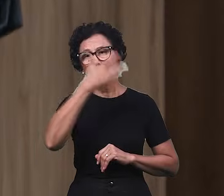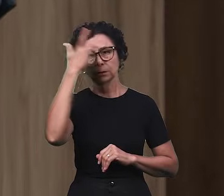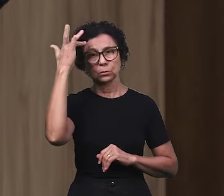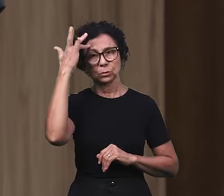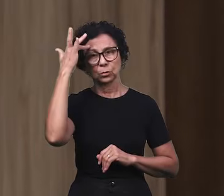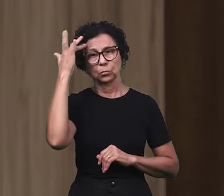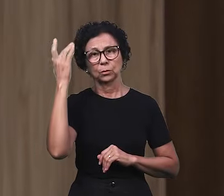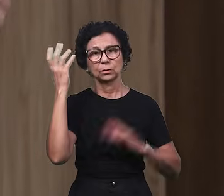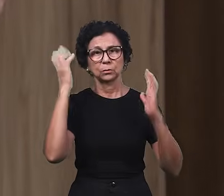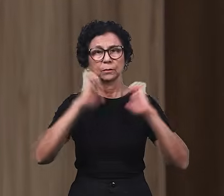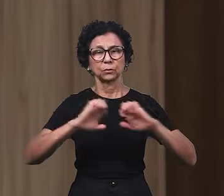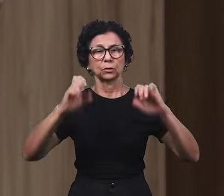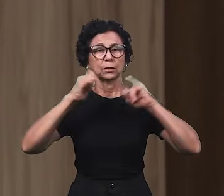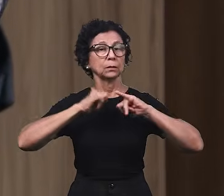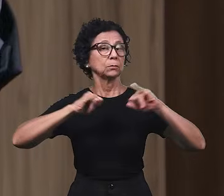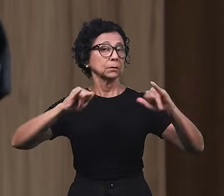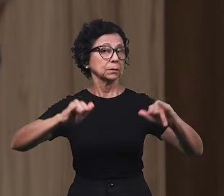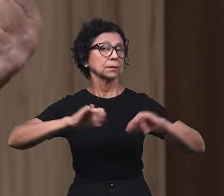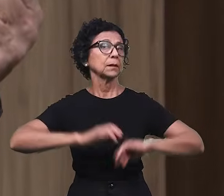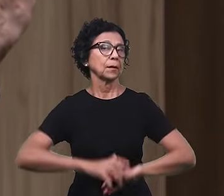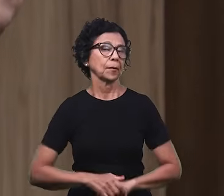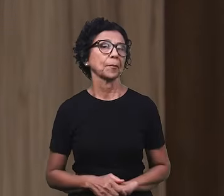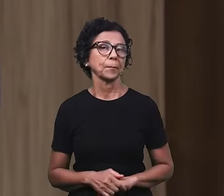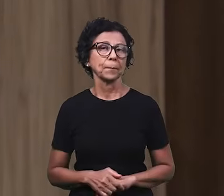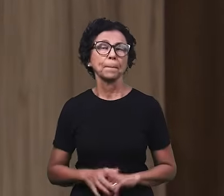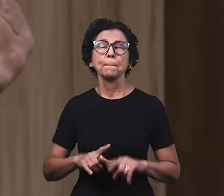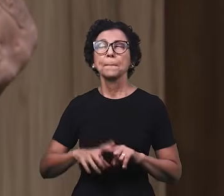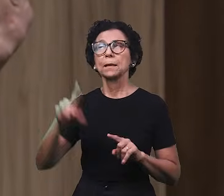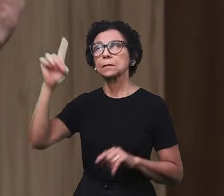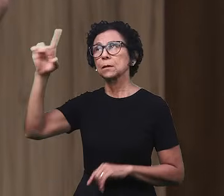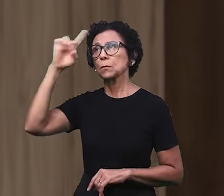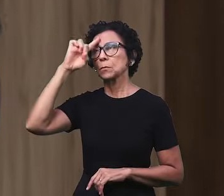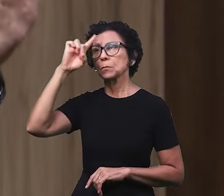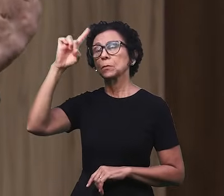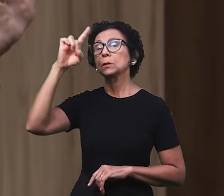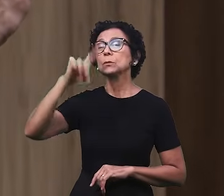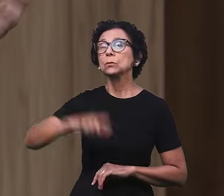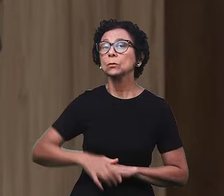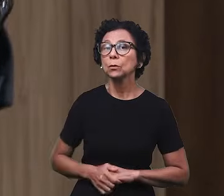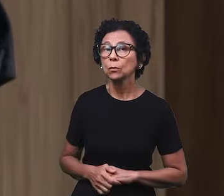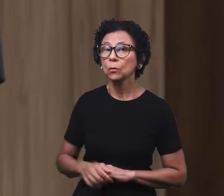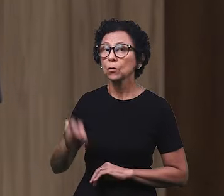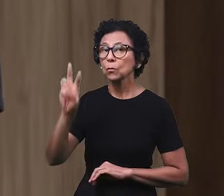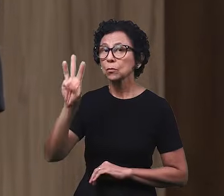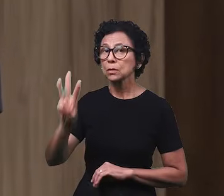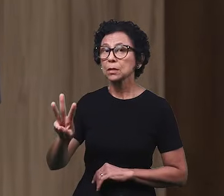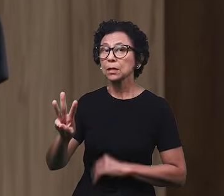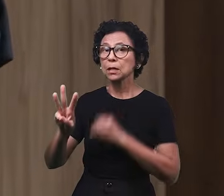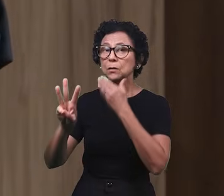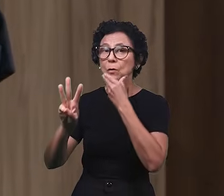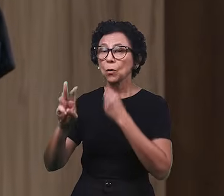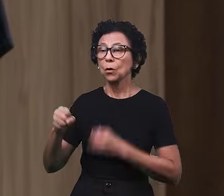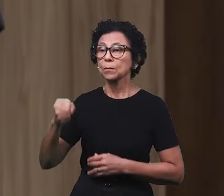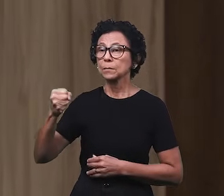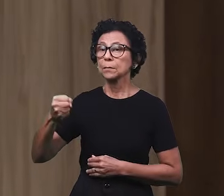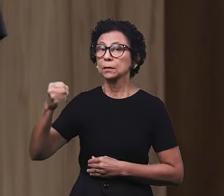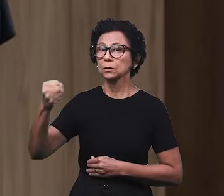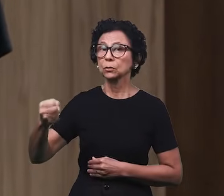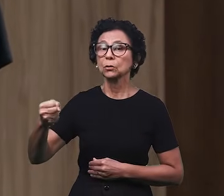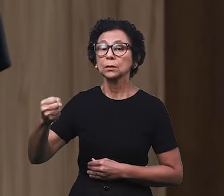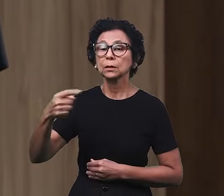eles constatassem aquele fato profético extraordinário e eles fossem